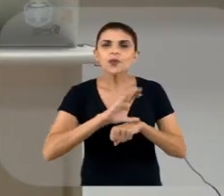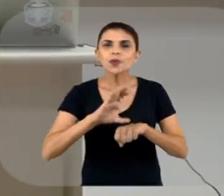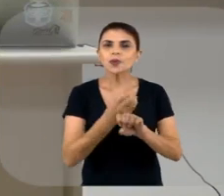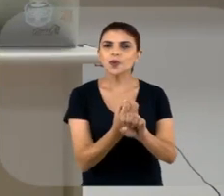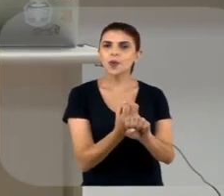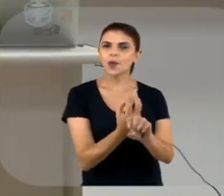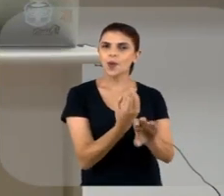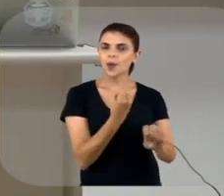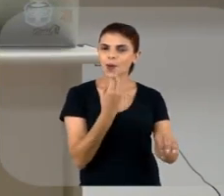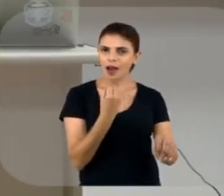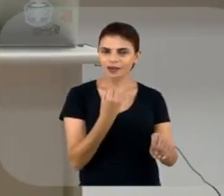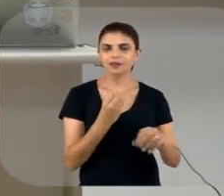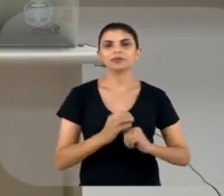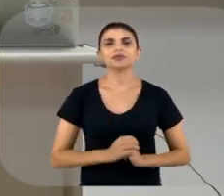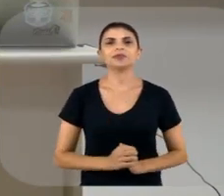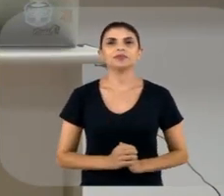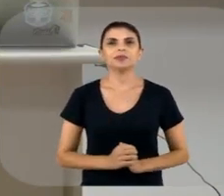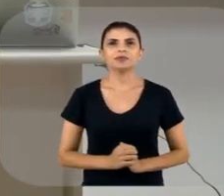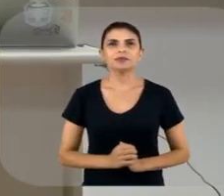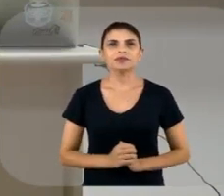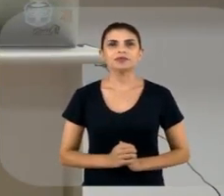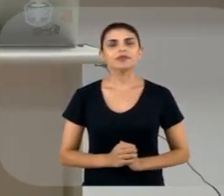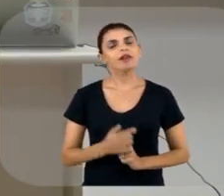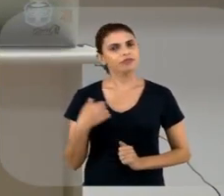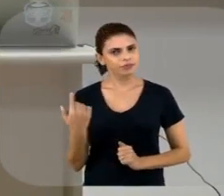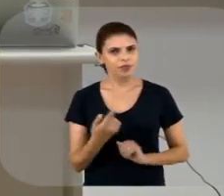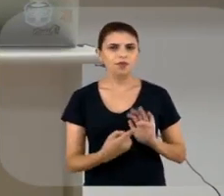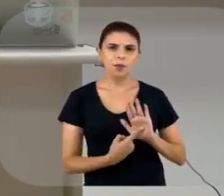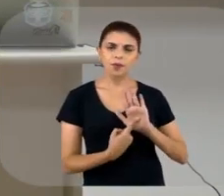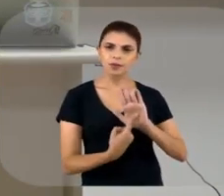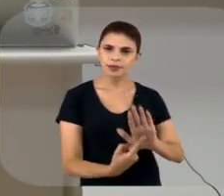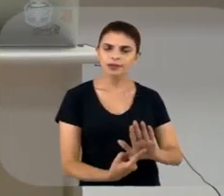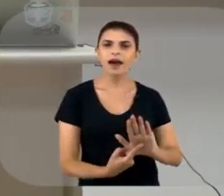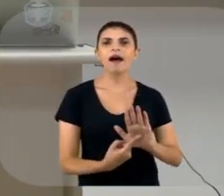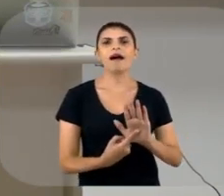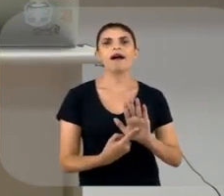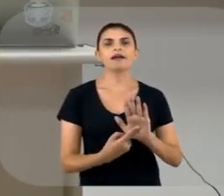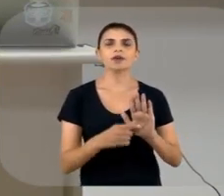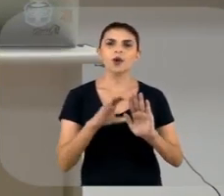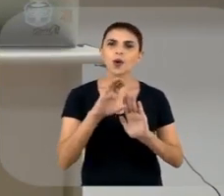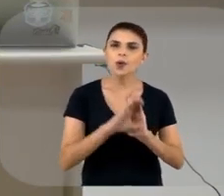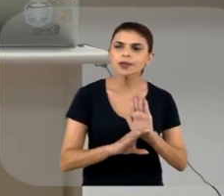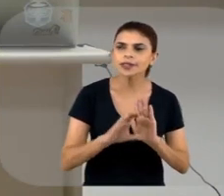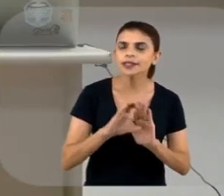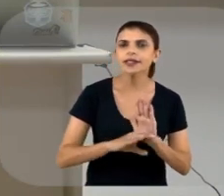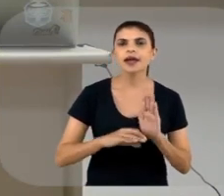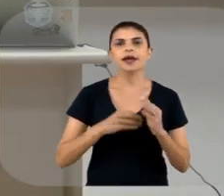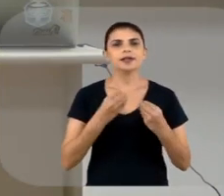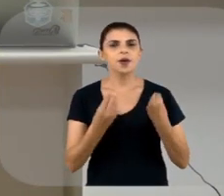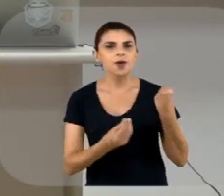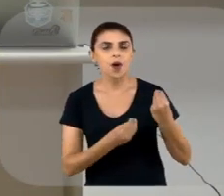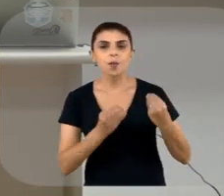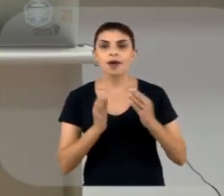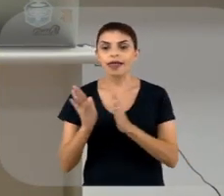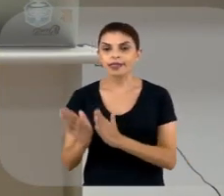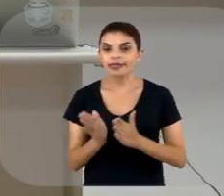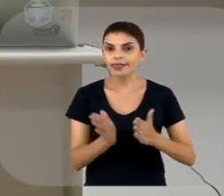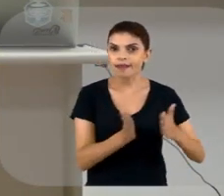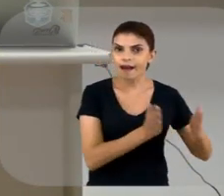online autoinstrucional em formato MOOC. Então, aí a gente vai passar, né, pelos conceitos, pelas